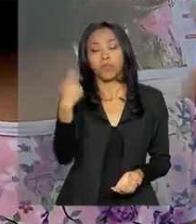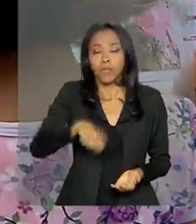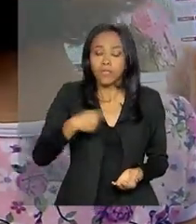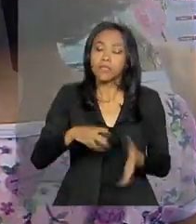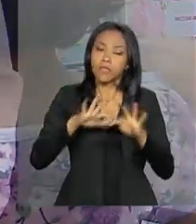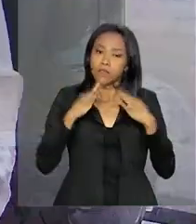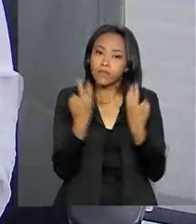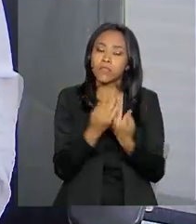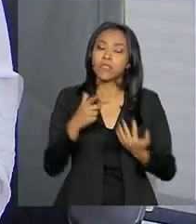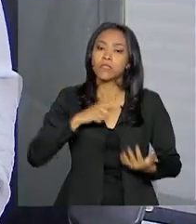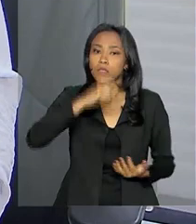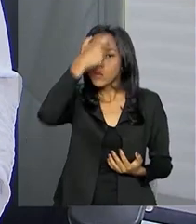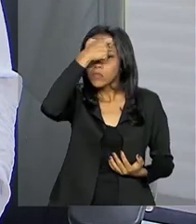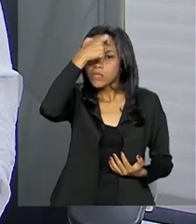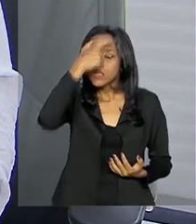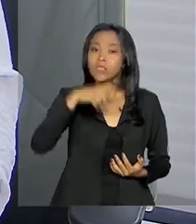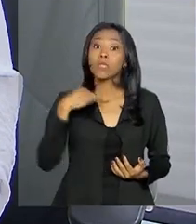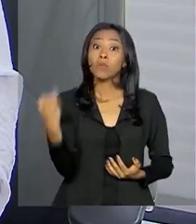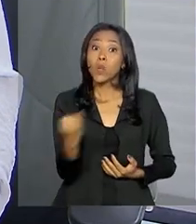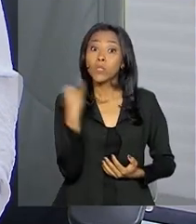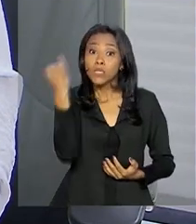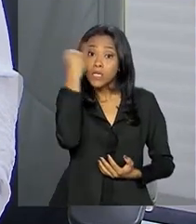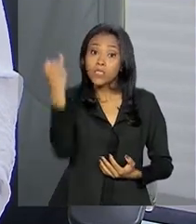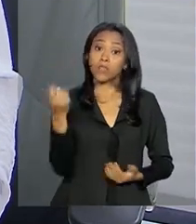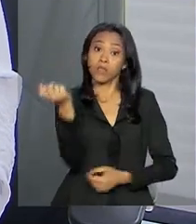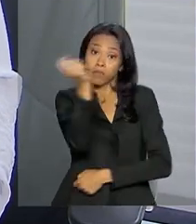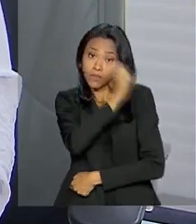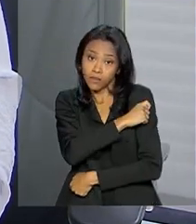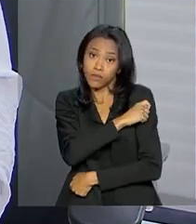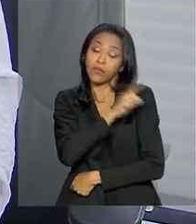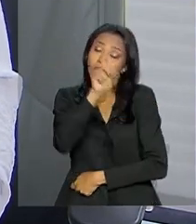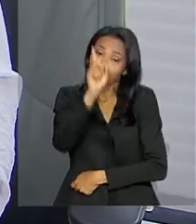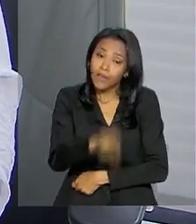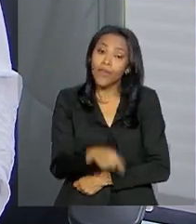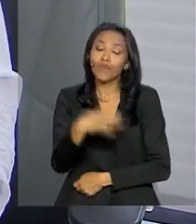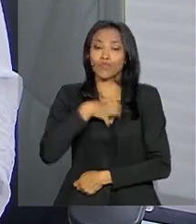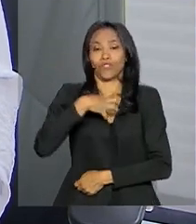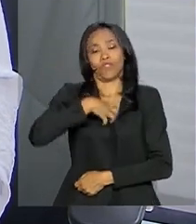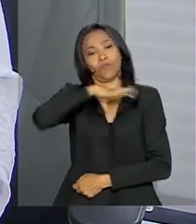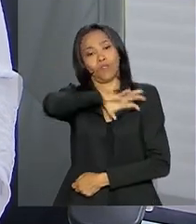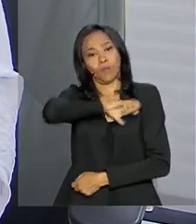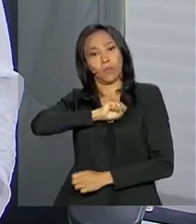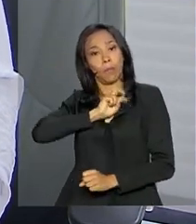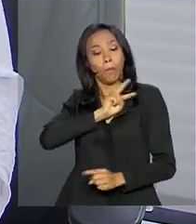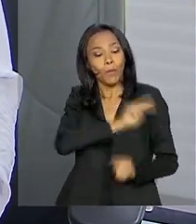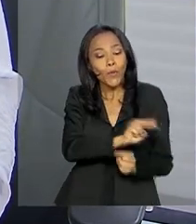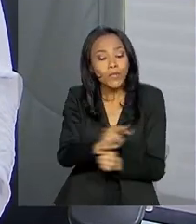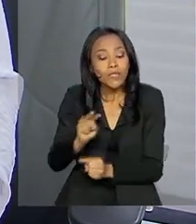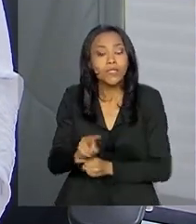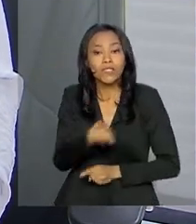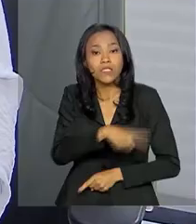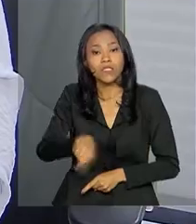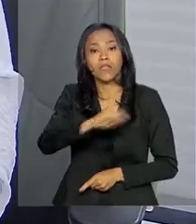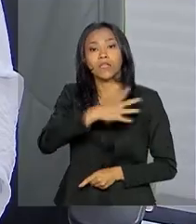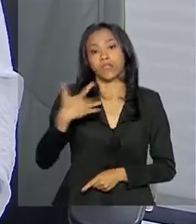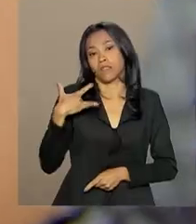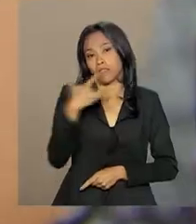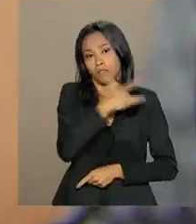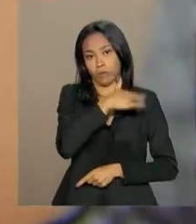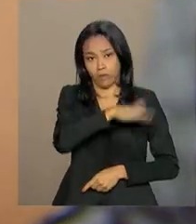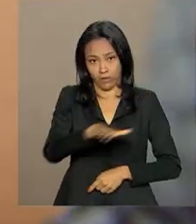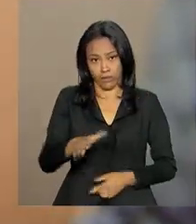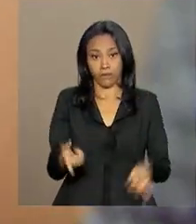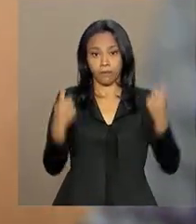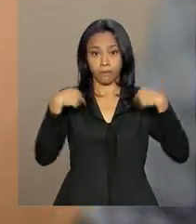se conscientizem sobre a importância da vacinação como um ato de amor e de proteção à saúde das suas crianças.